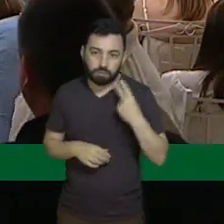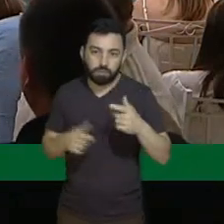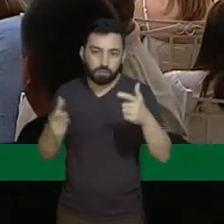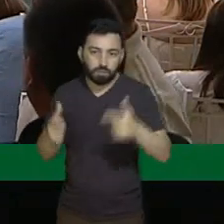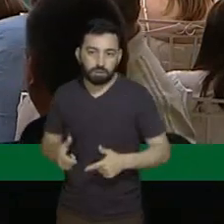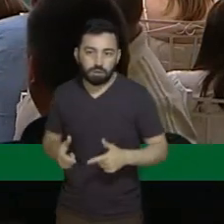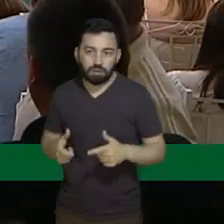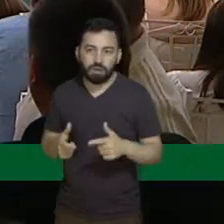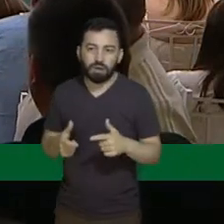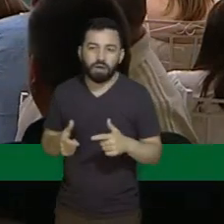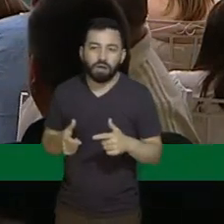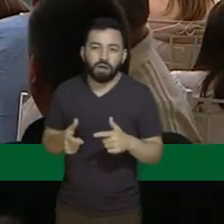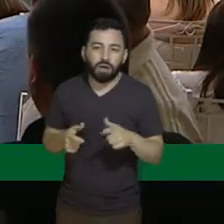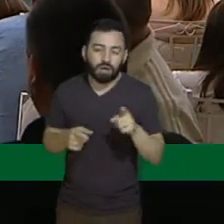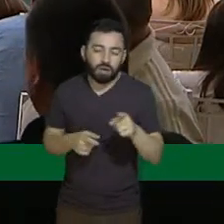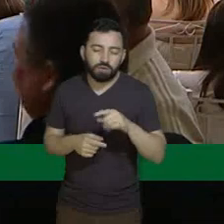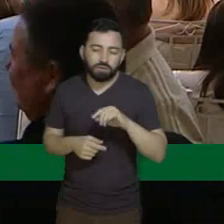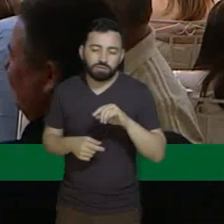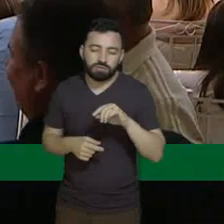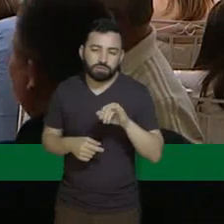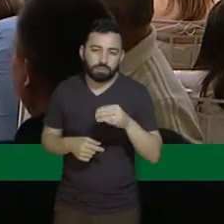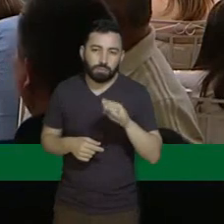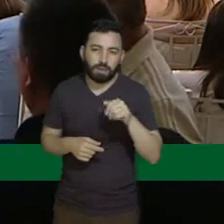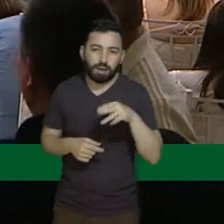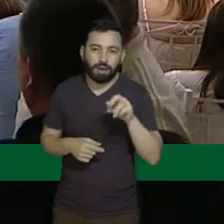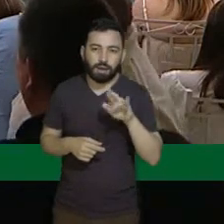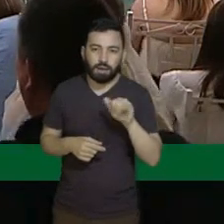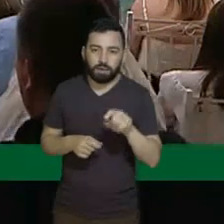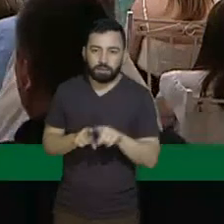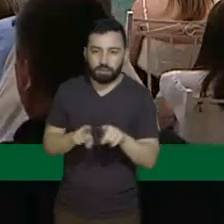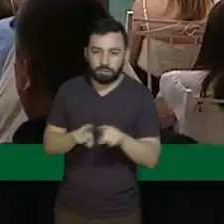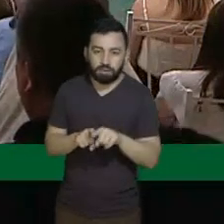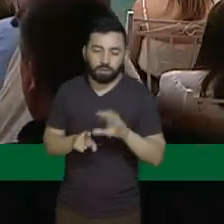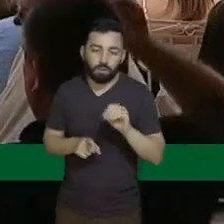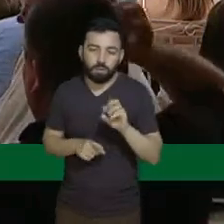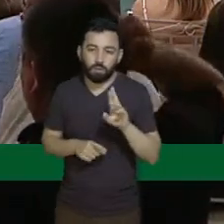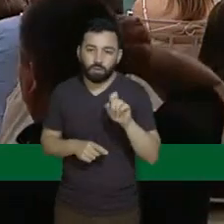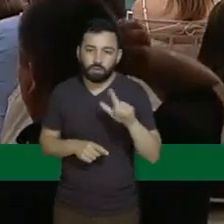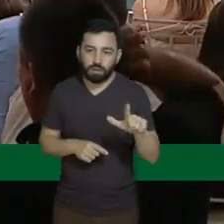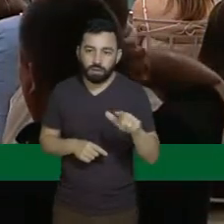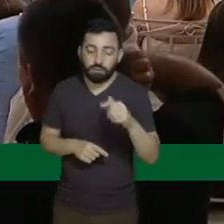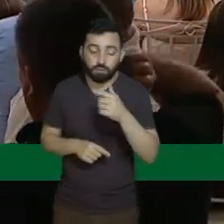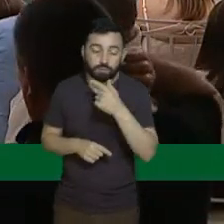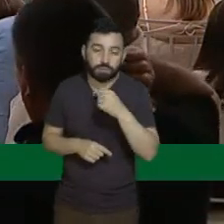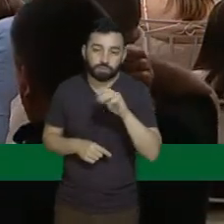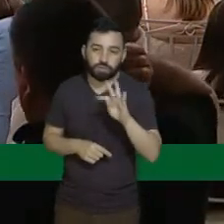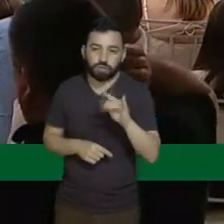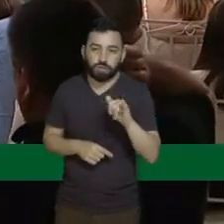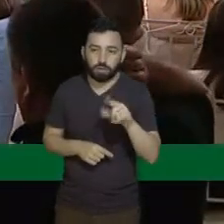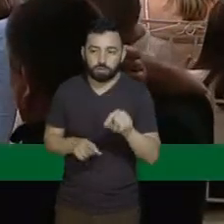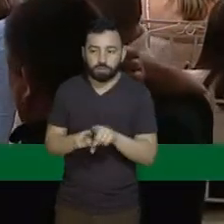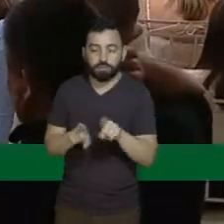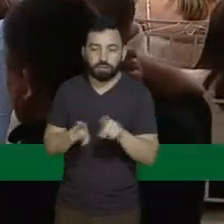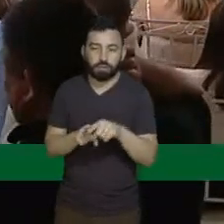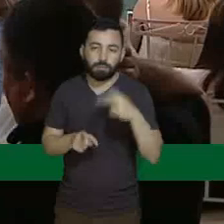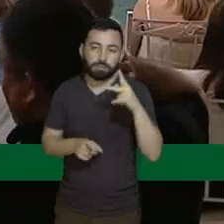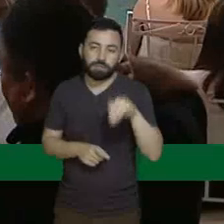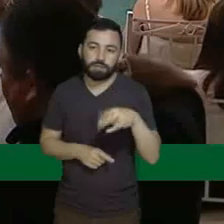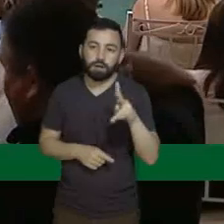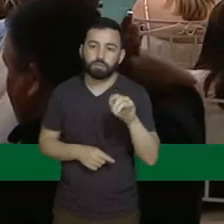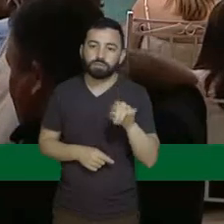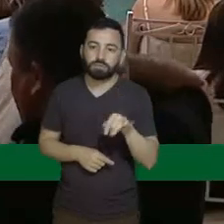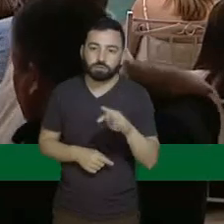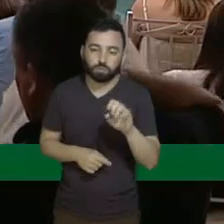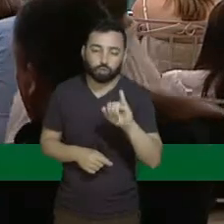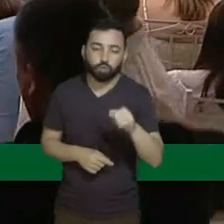Edmara Portes, vereador do município de Coronel Freitas, Thiago Anzolin, vereador do município de Pinhalzinho, Juliano de Almeida, vereador